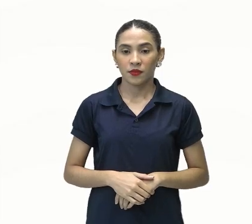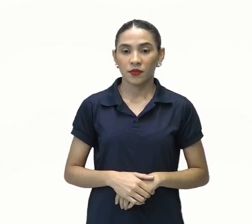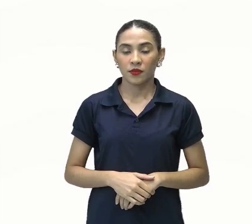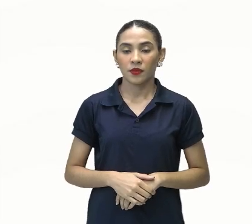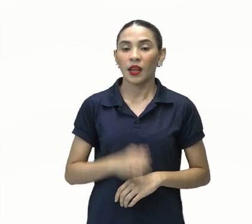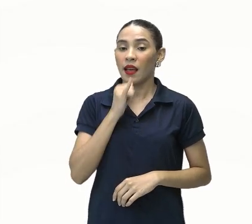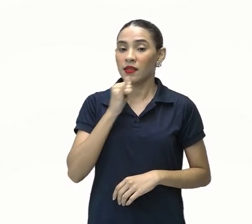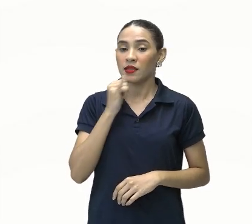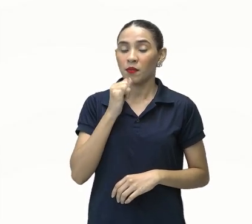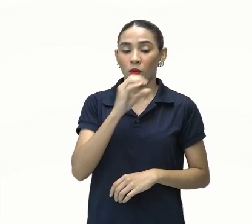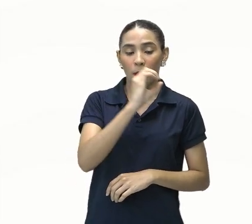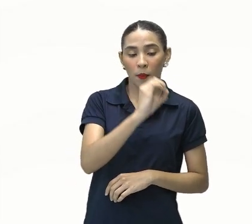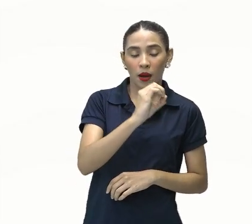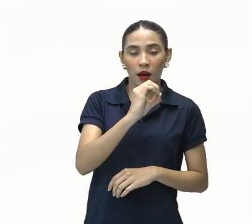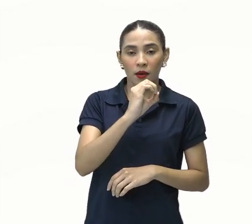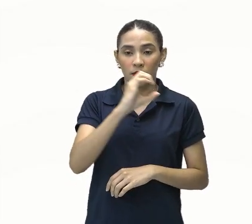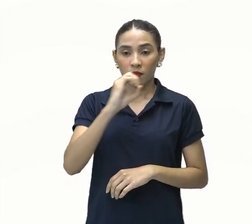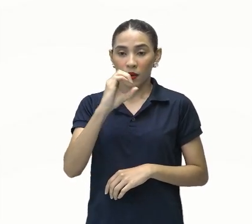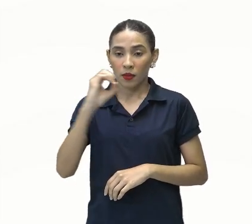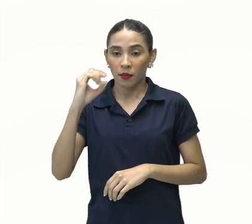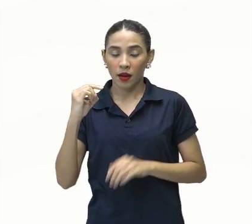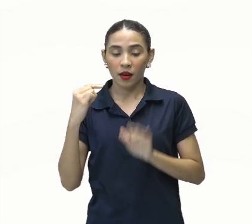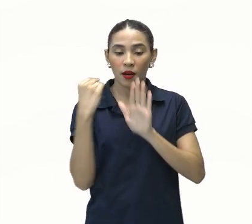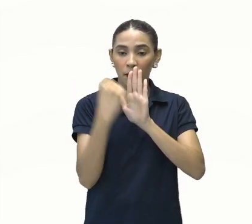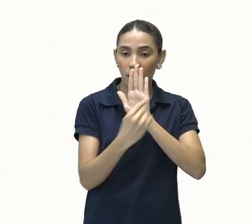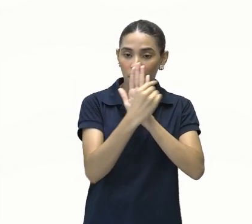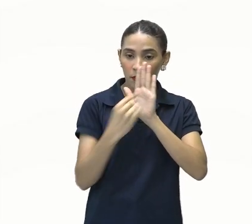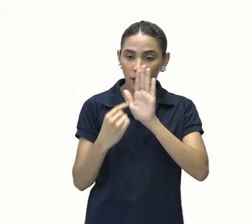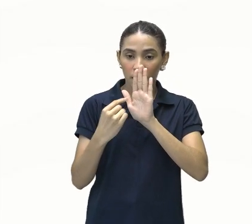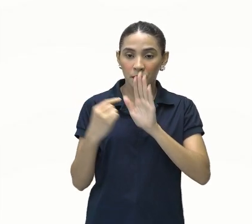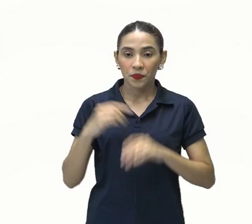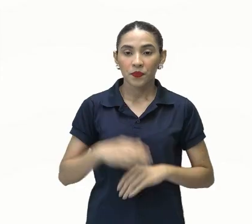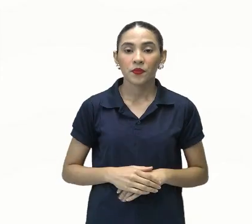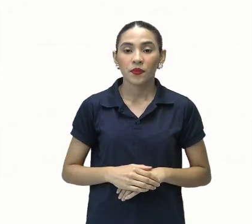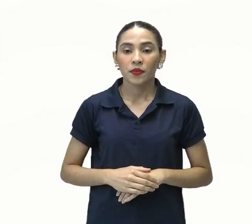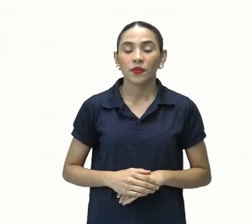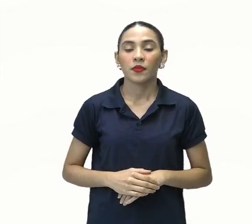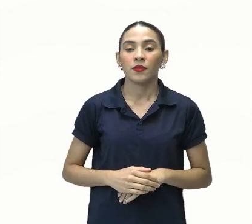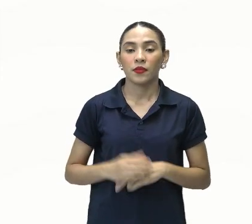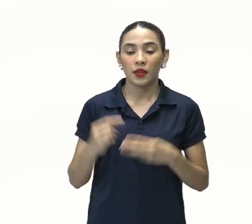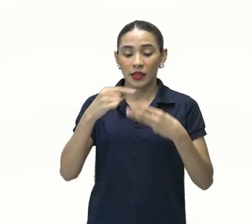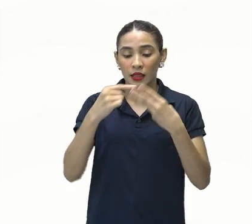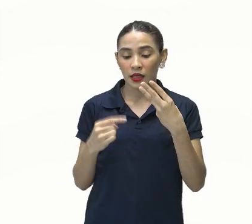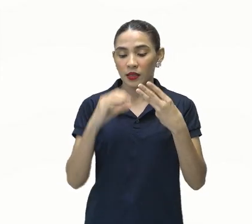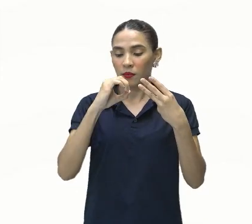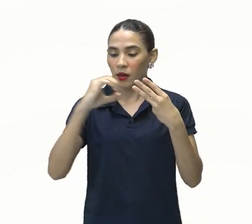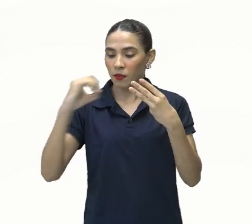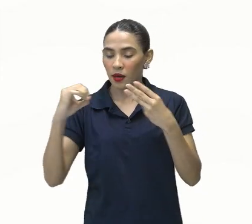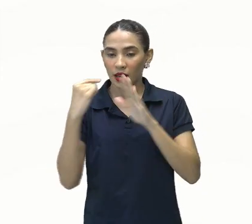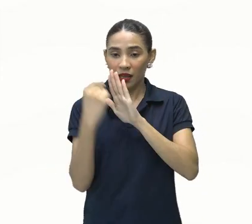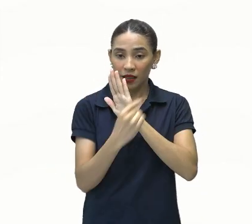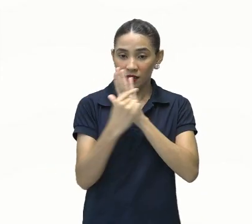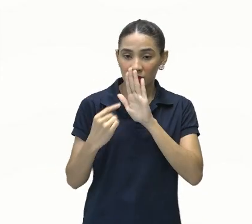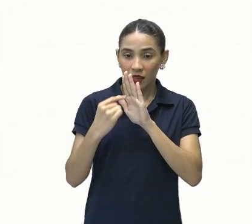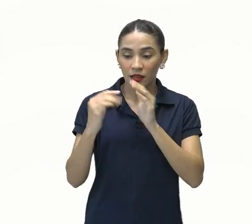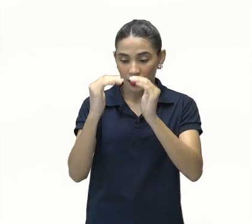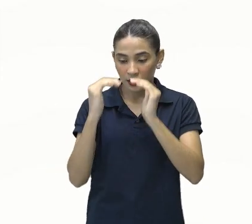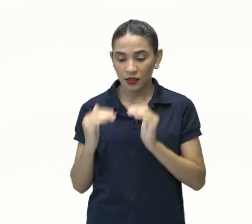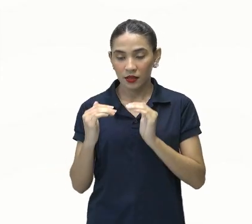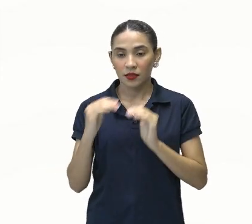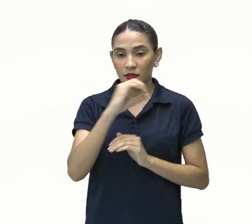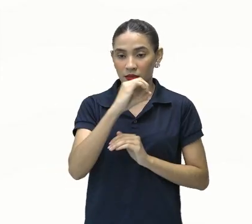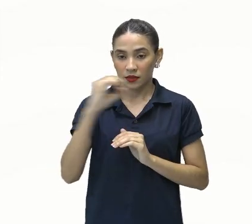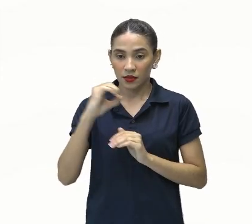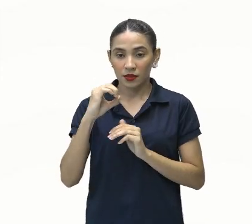Cortando a minha quantidade de zeros em cima e embaixo, 3 zeros em cima, 3 zeros embaixo.